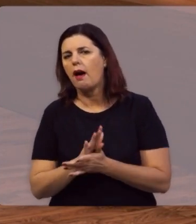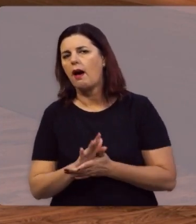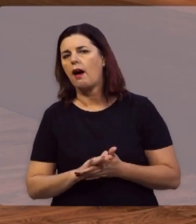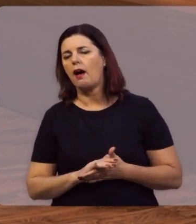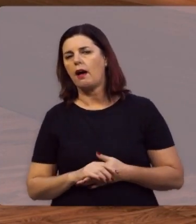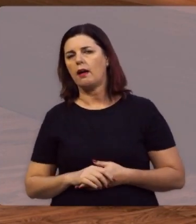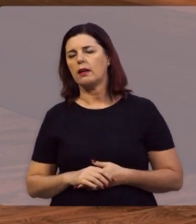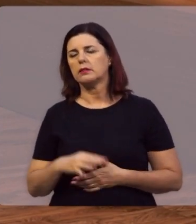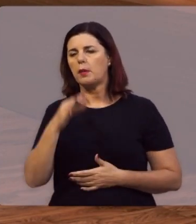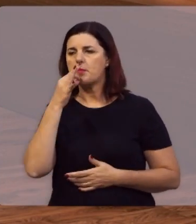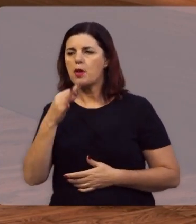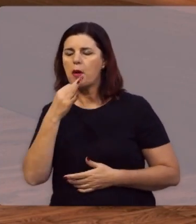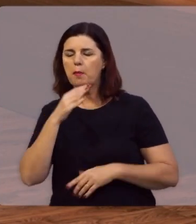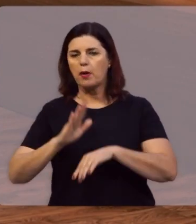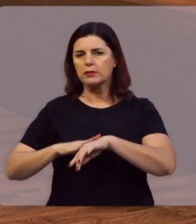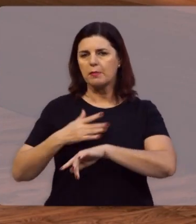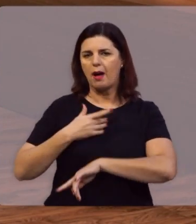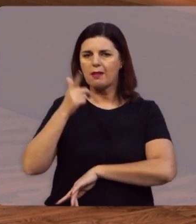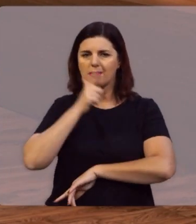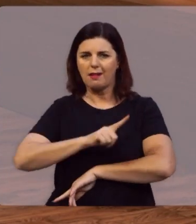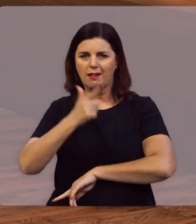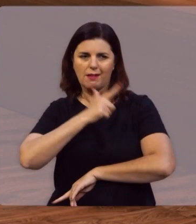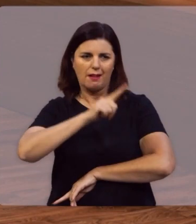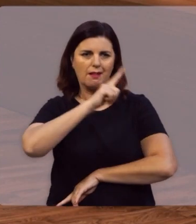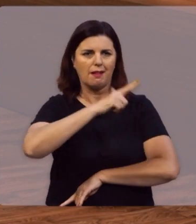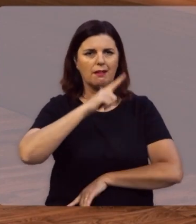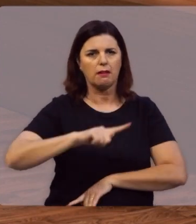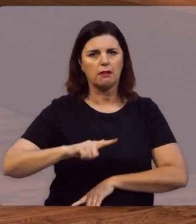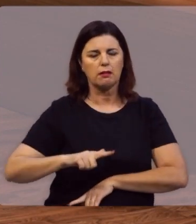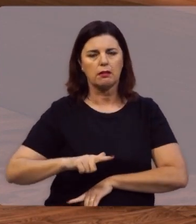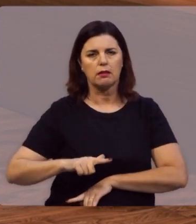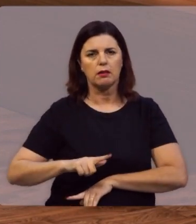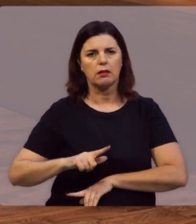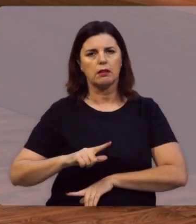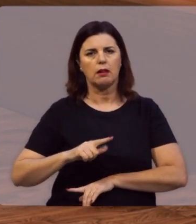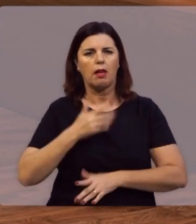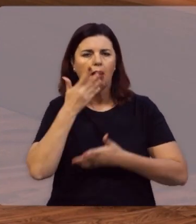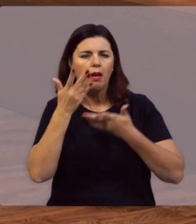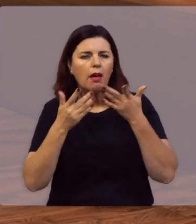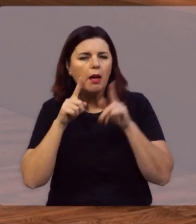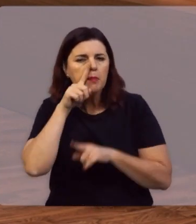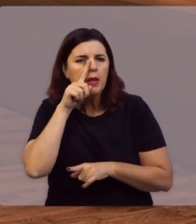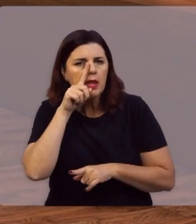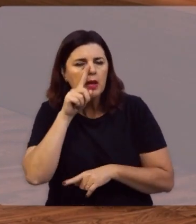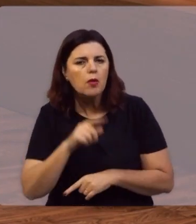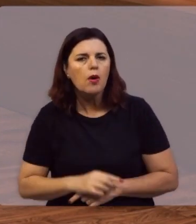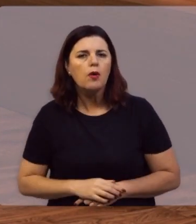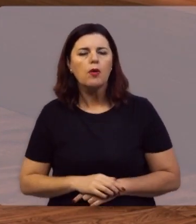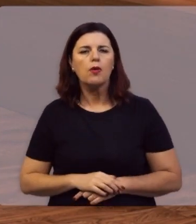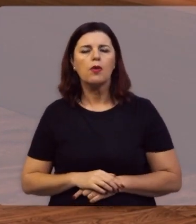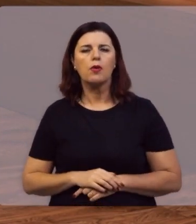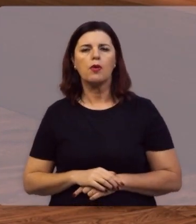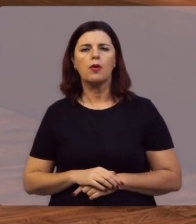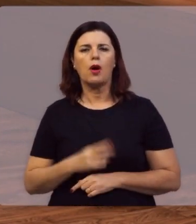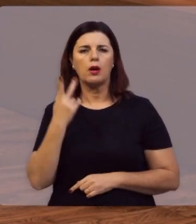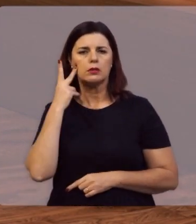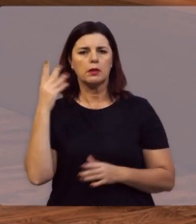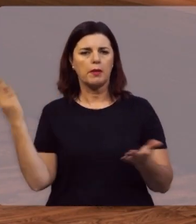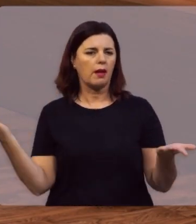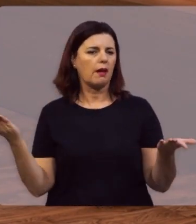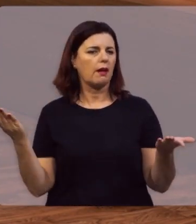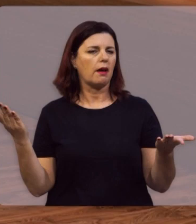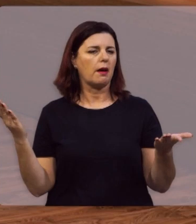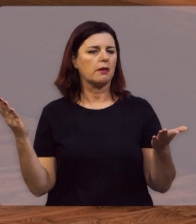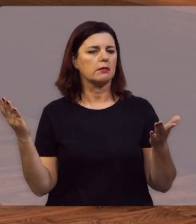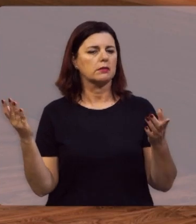propostas as mais vantajosas porém sedutoras e perigosas para dar uma